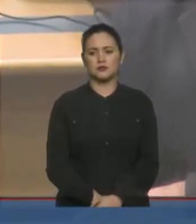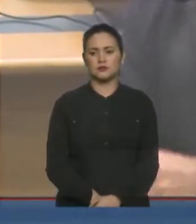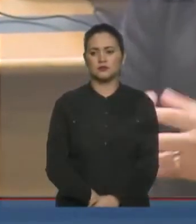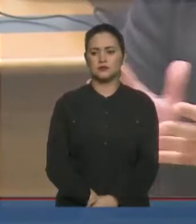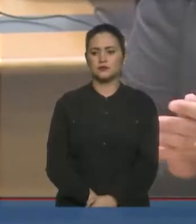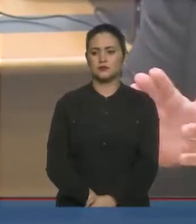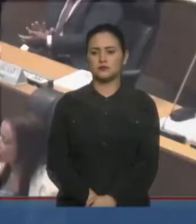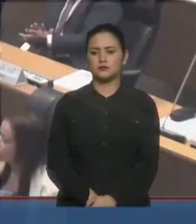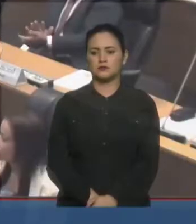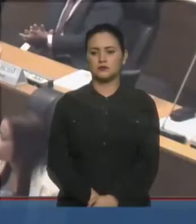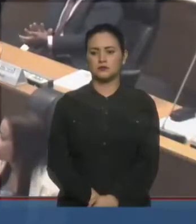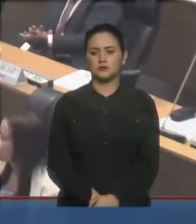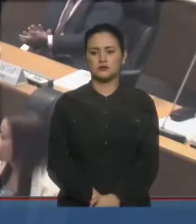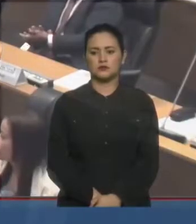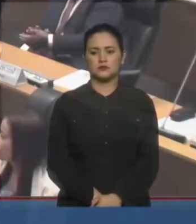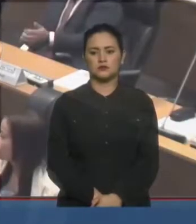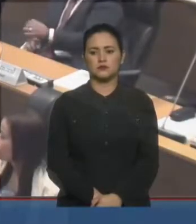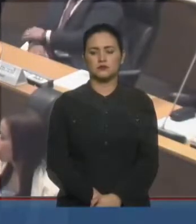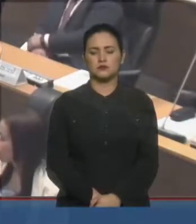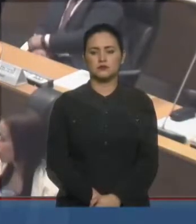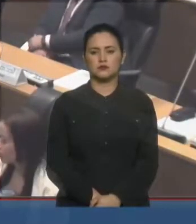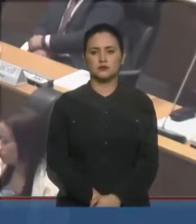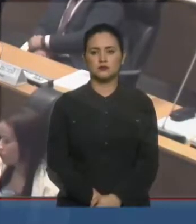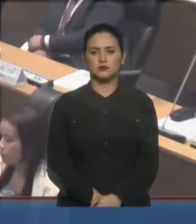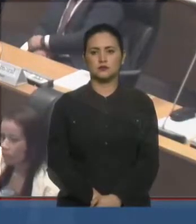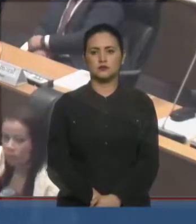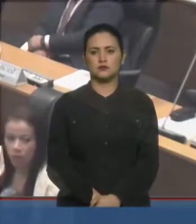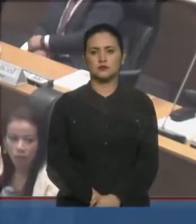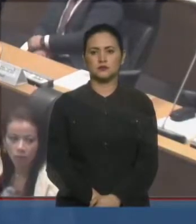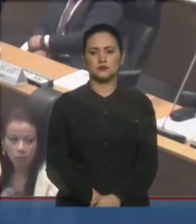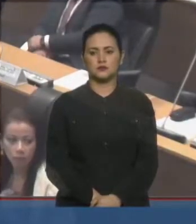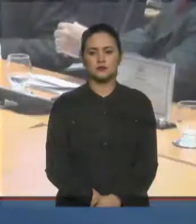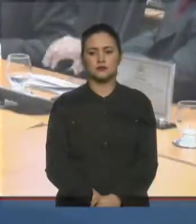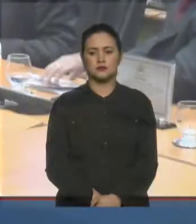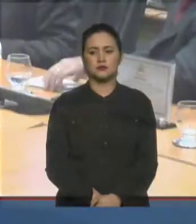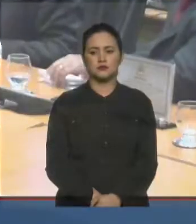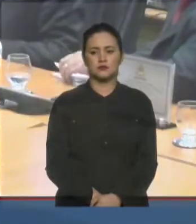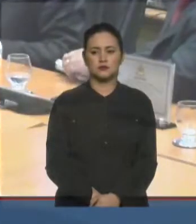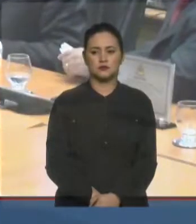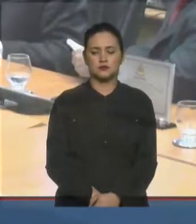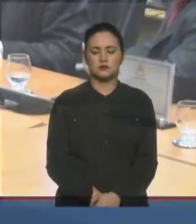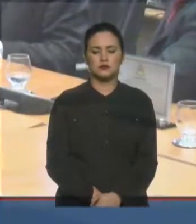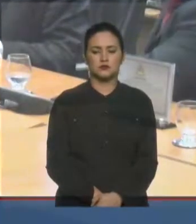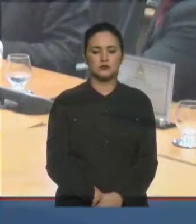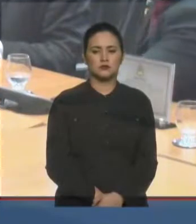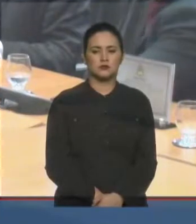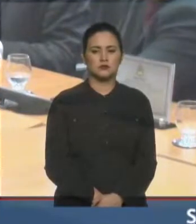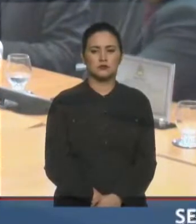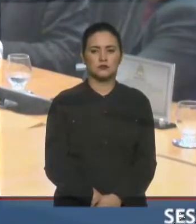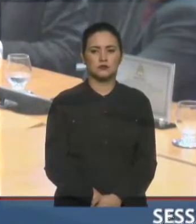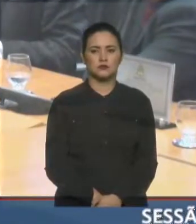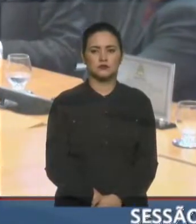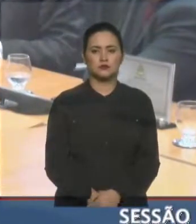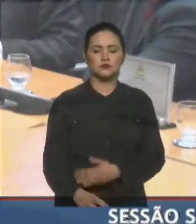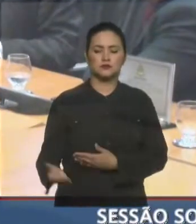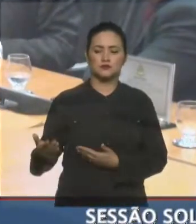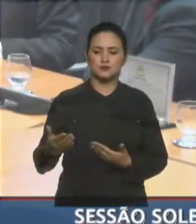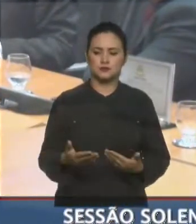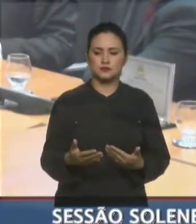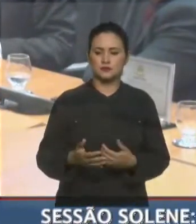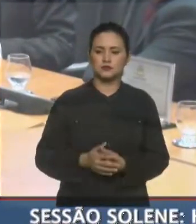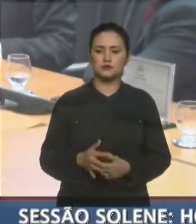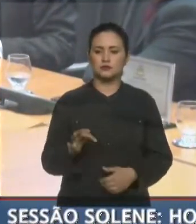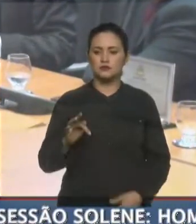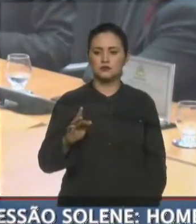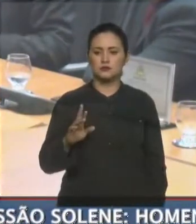Com Concedo a palavra ao excelentíssimo senhor